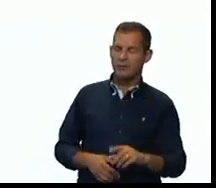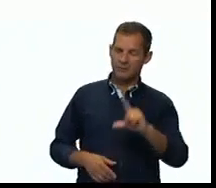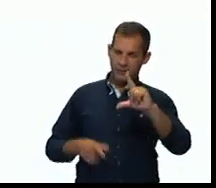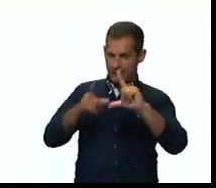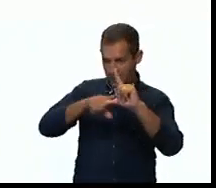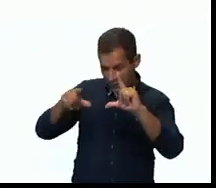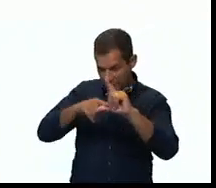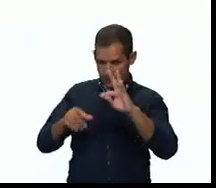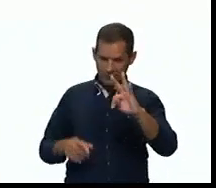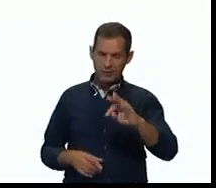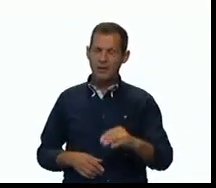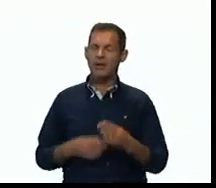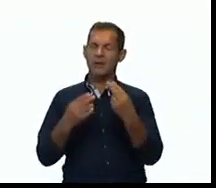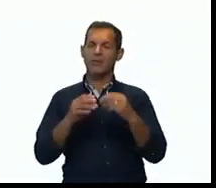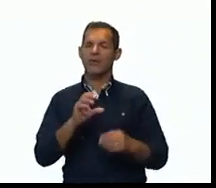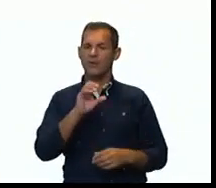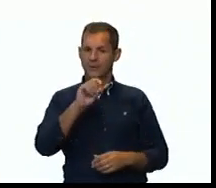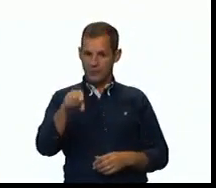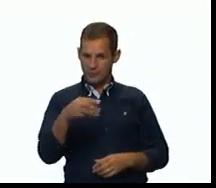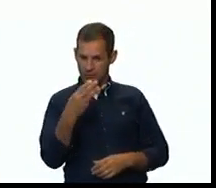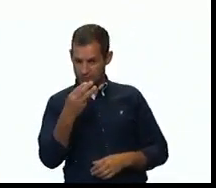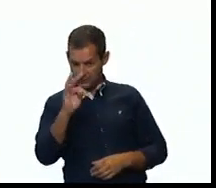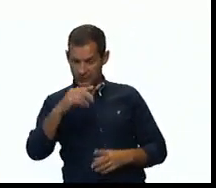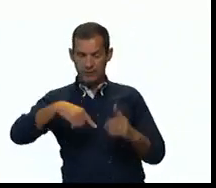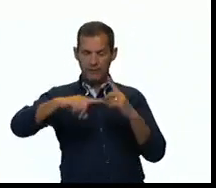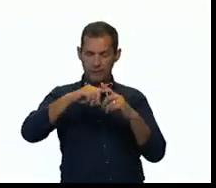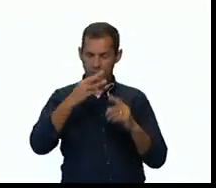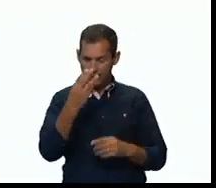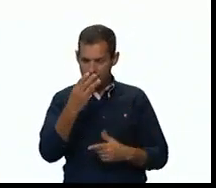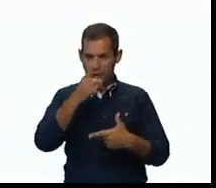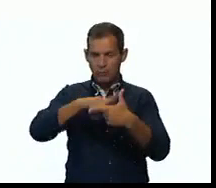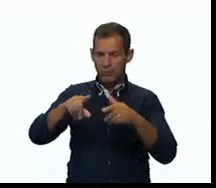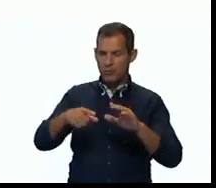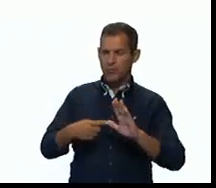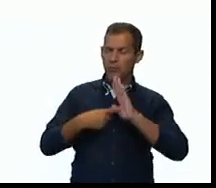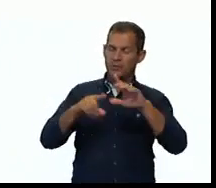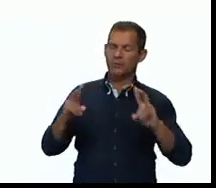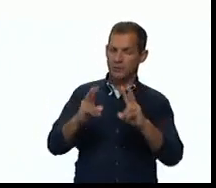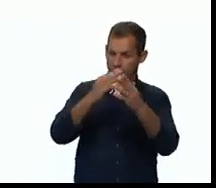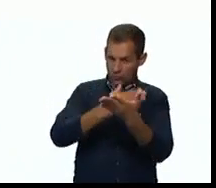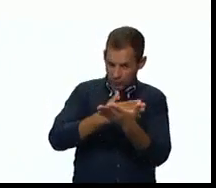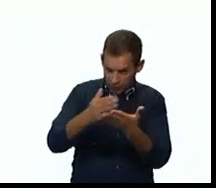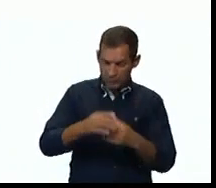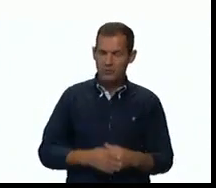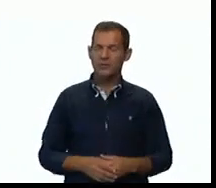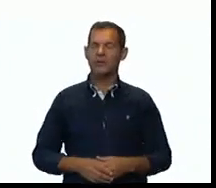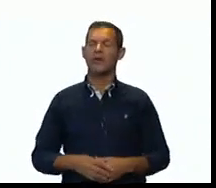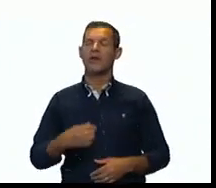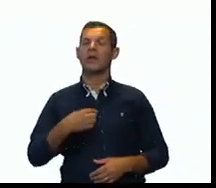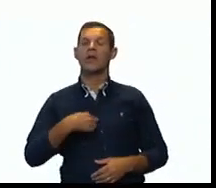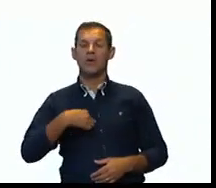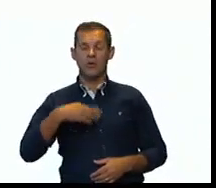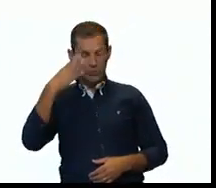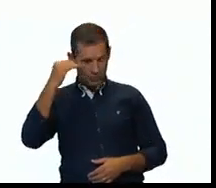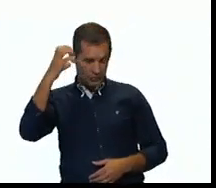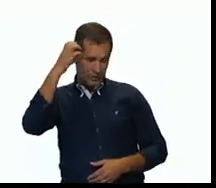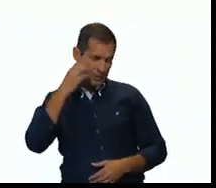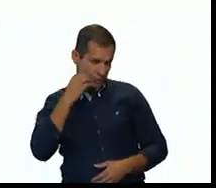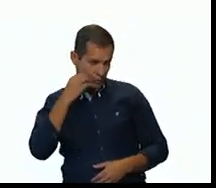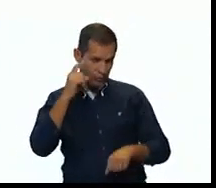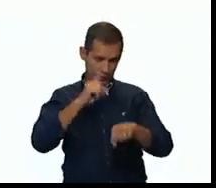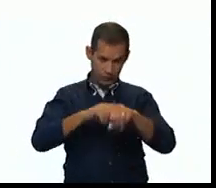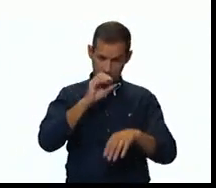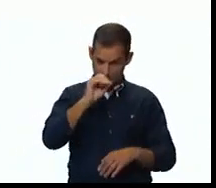a 0,3t mais 3. O problema também nos deu o valor inicial, ou seja, eu sei que o lucro no